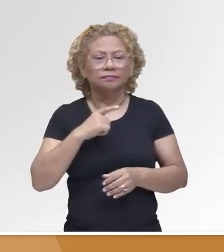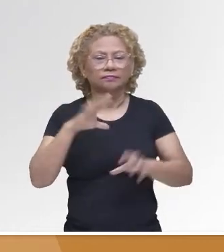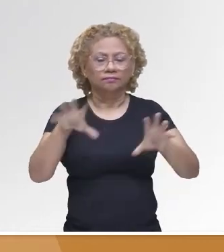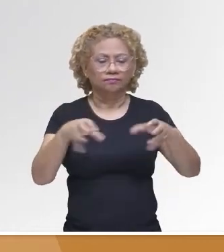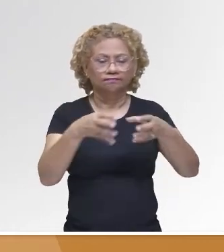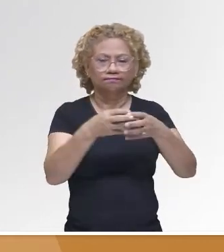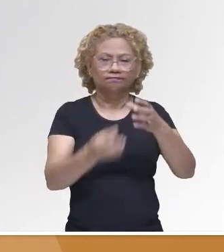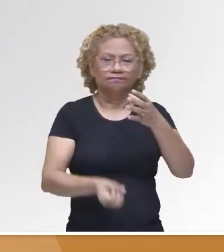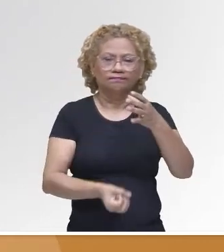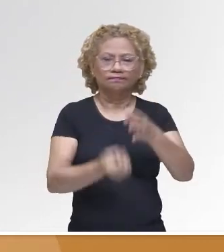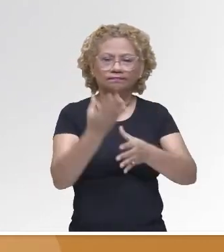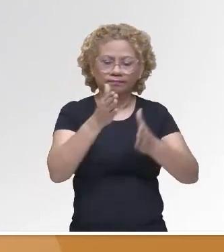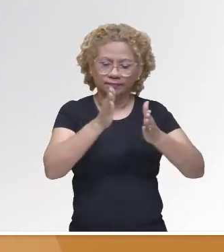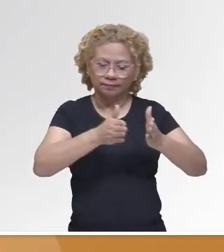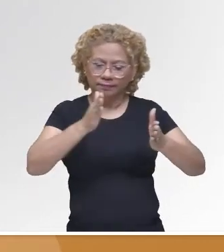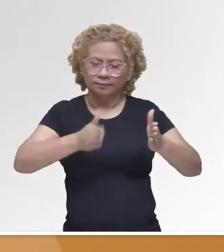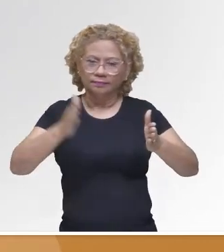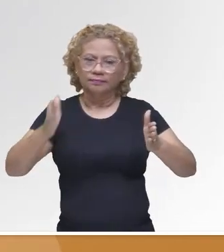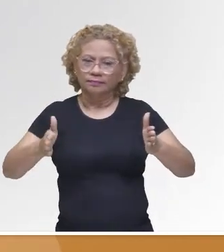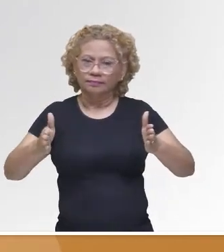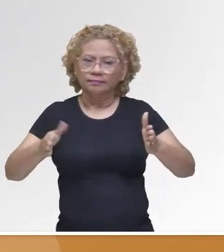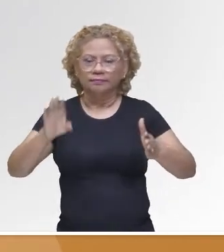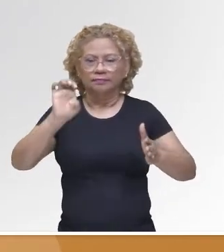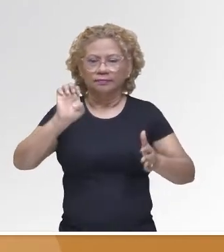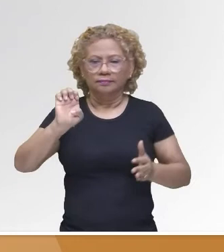Ele tem determinados critérios